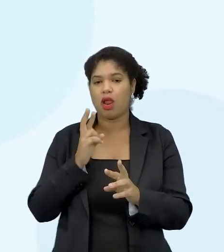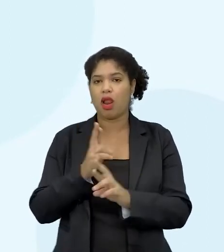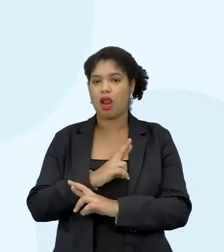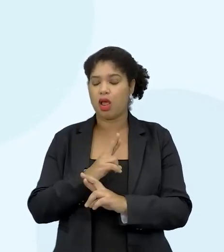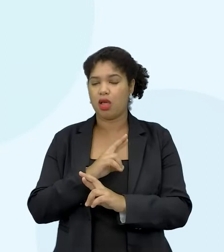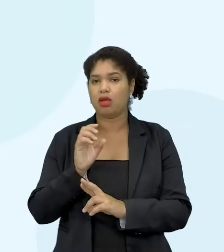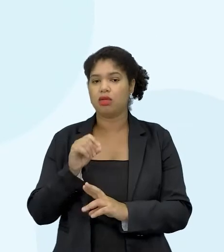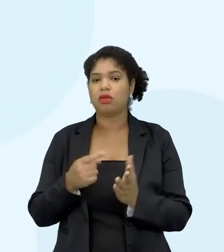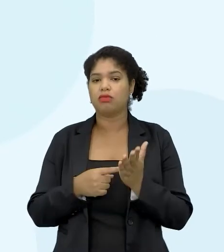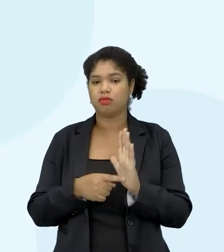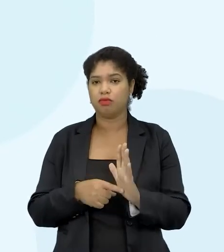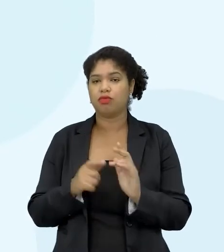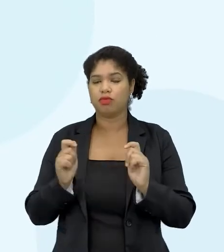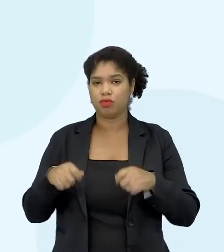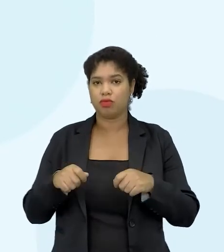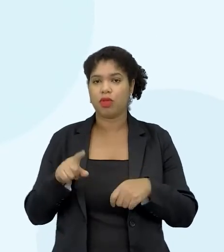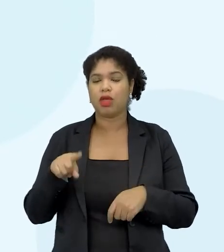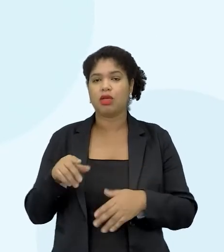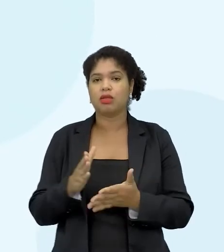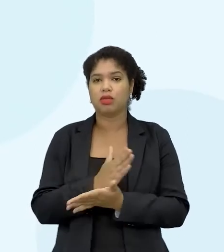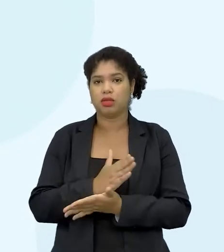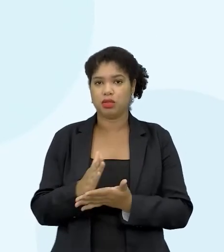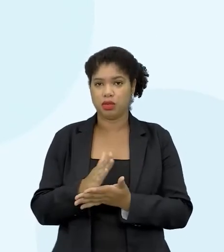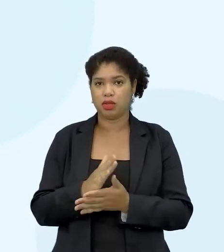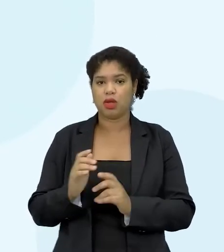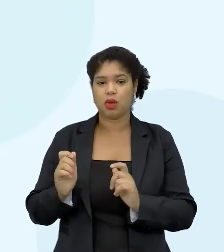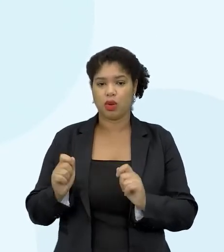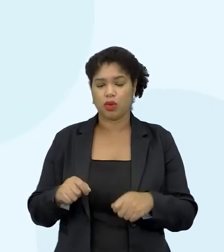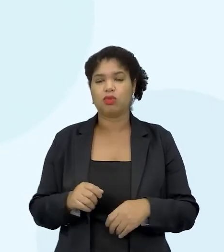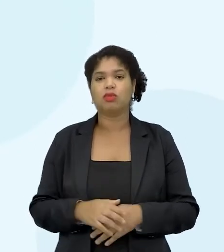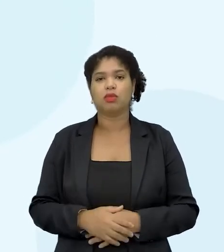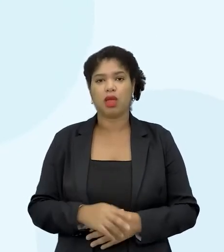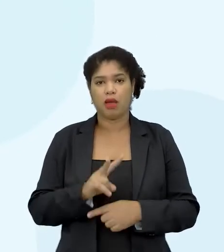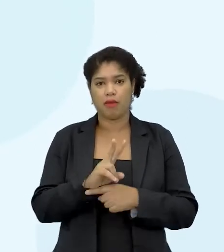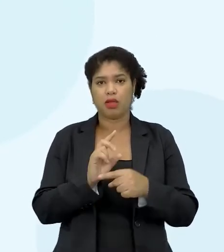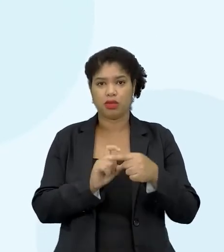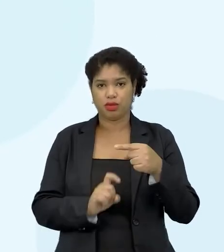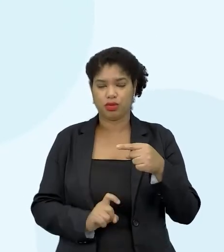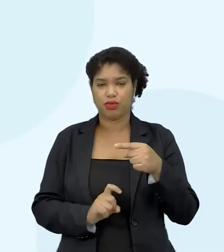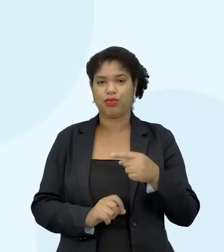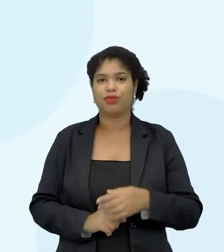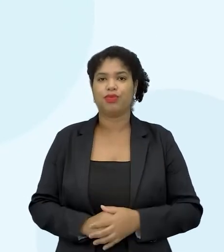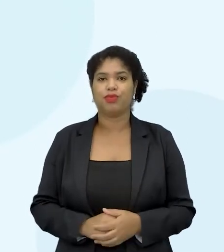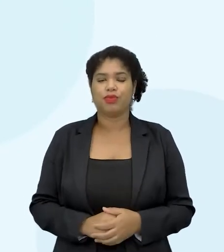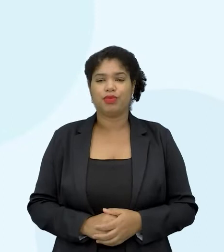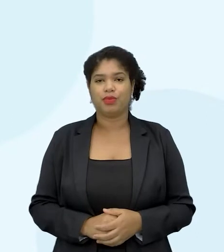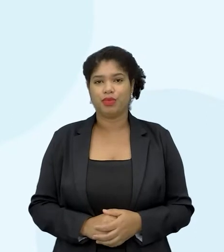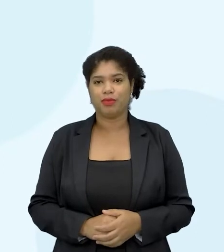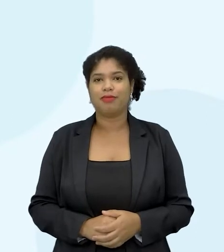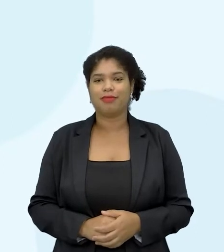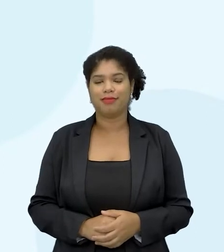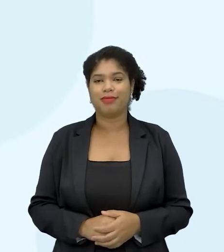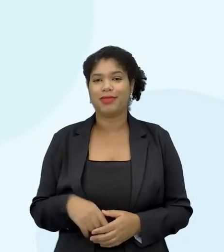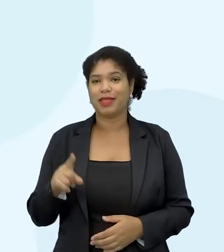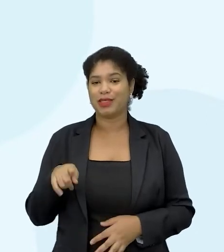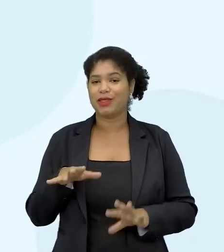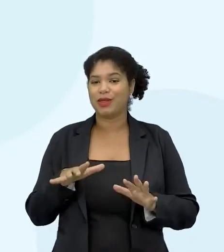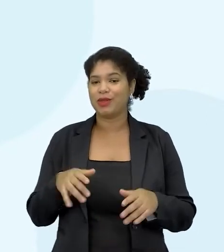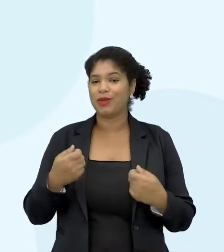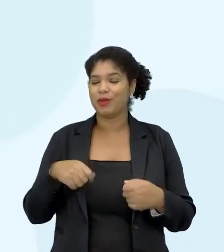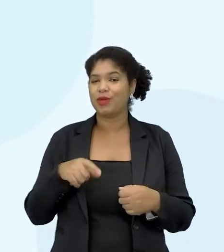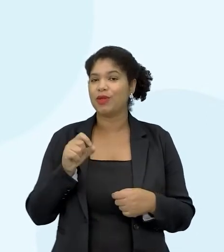pode representar isso. A divisão, né? Das vendas pelo número de camisetas. E isso aqui tem que ser R$